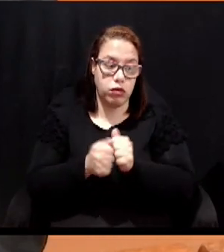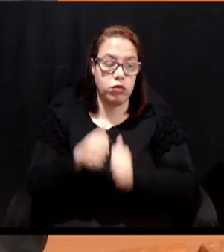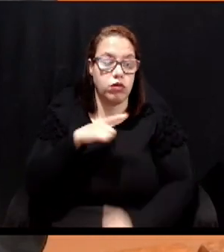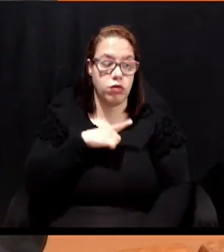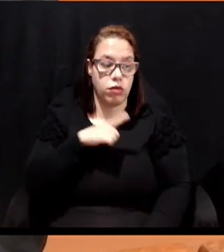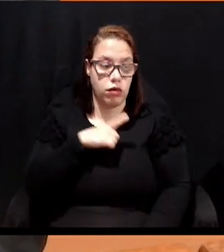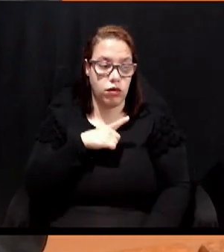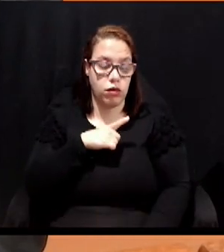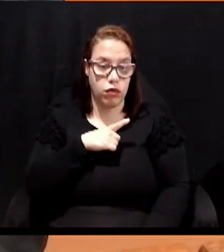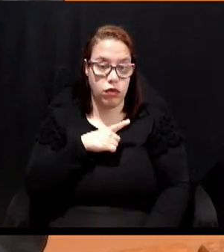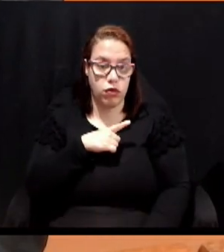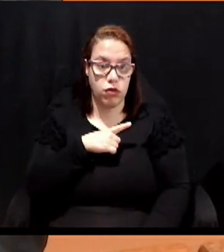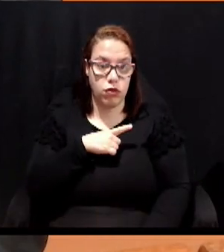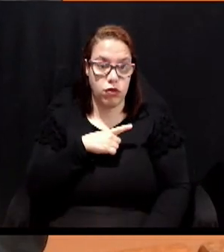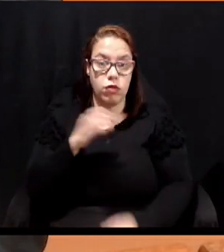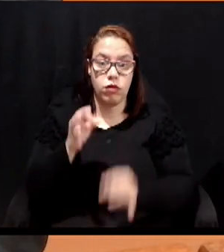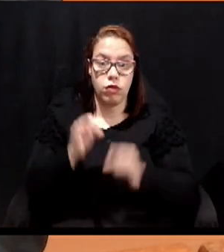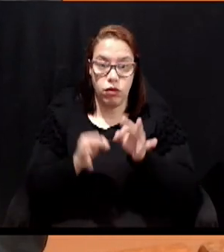cadeia justamente